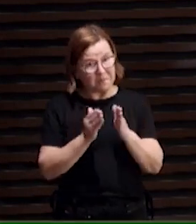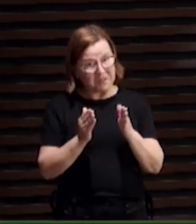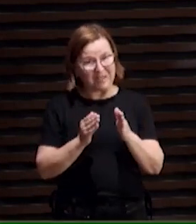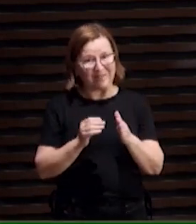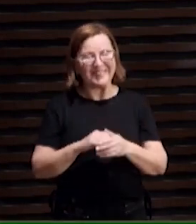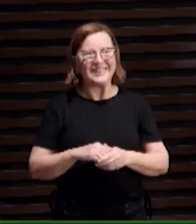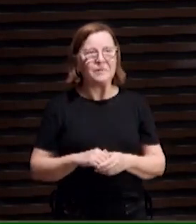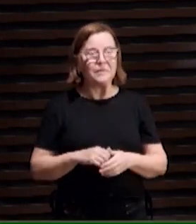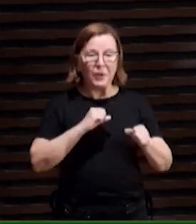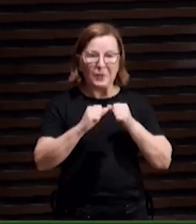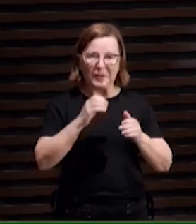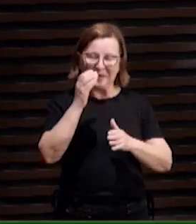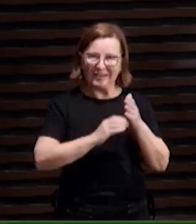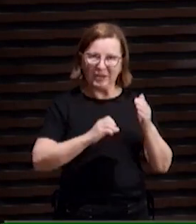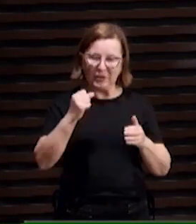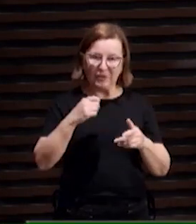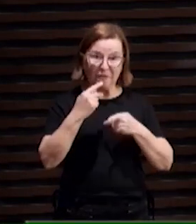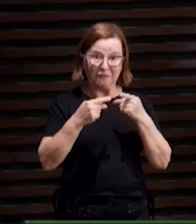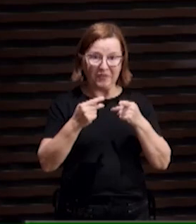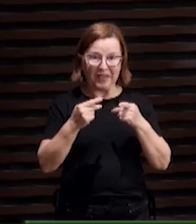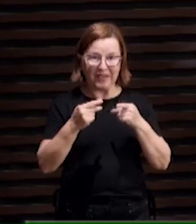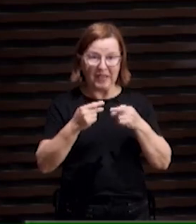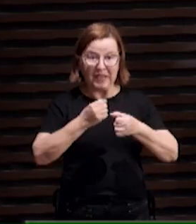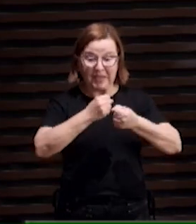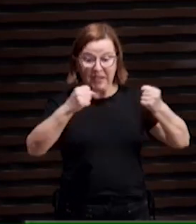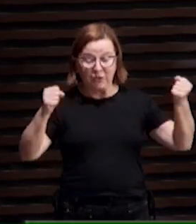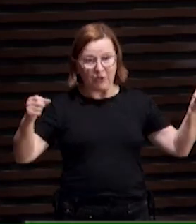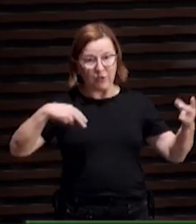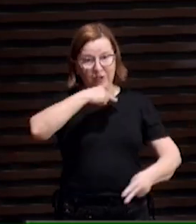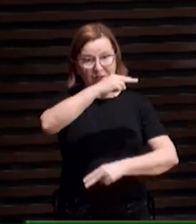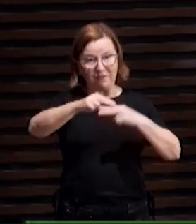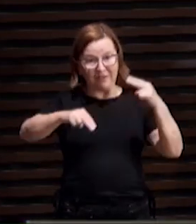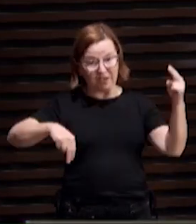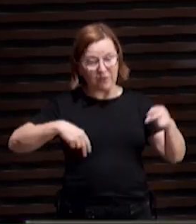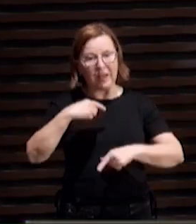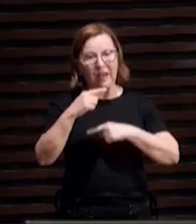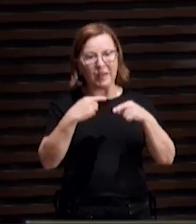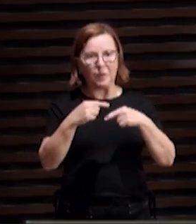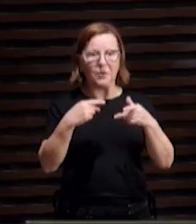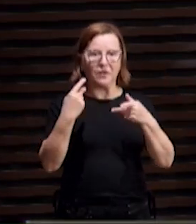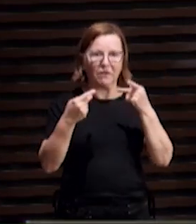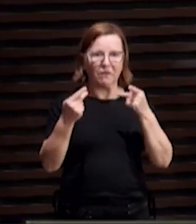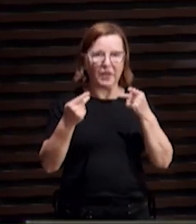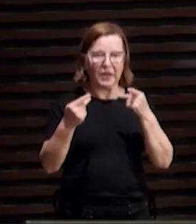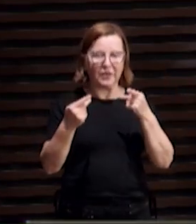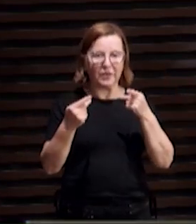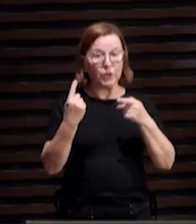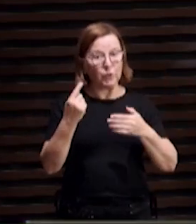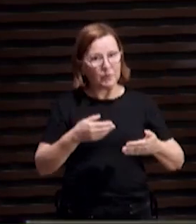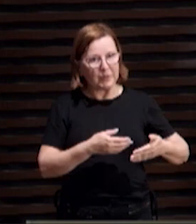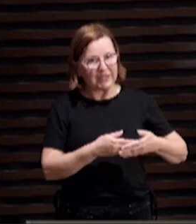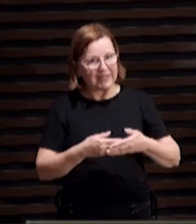8, ele fala da magnitude do universo e logo em seguida ele fala de uma criança